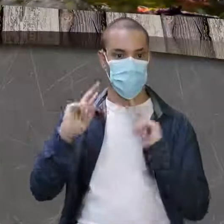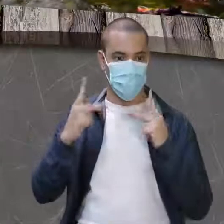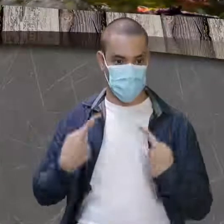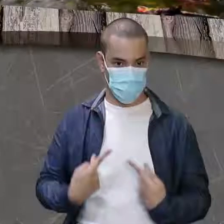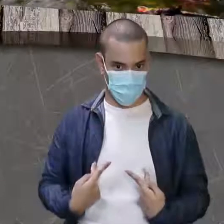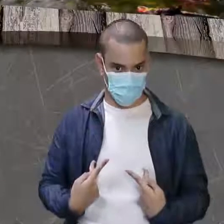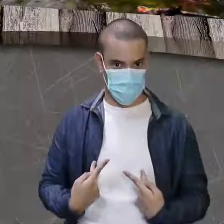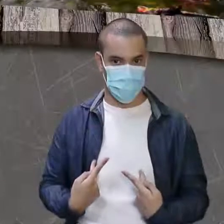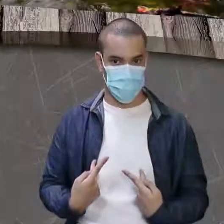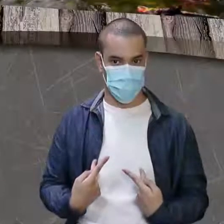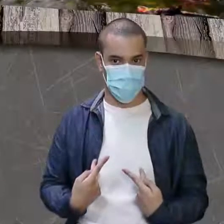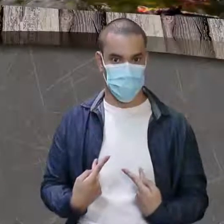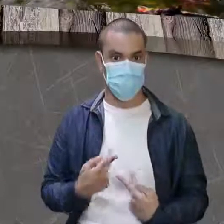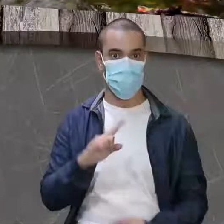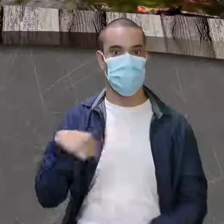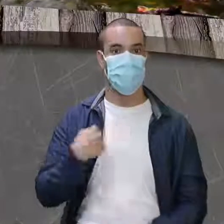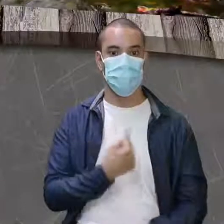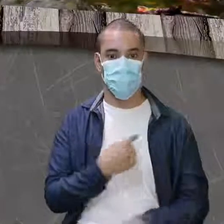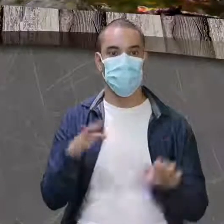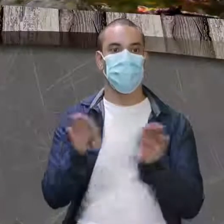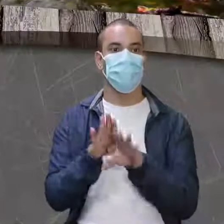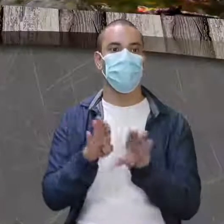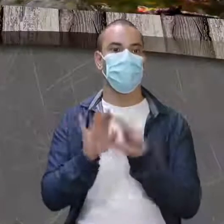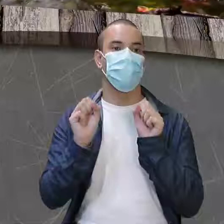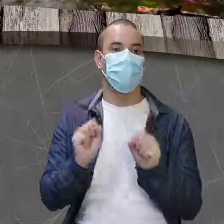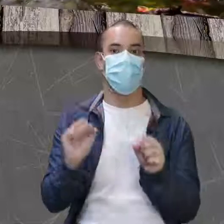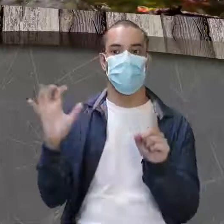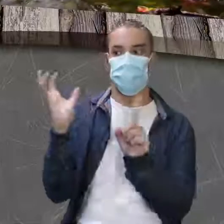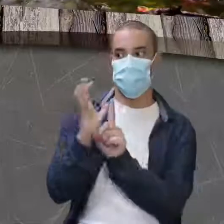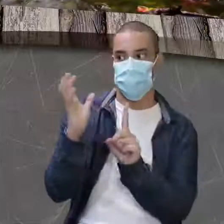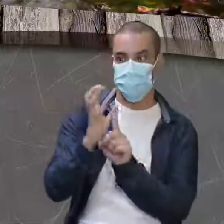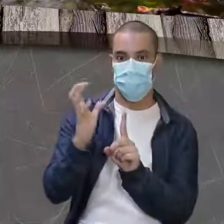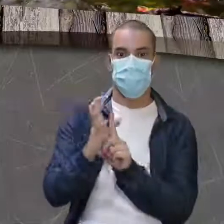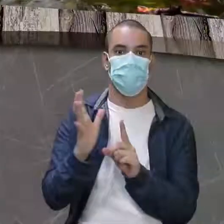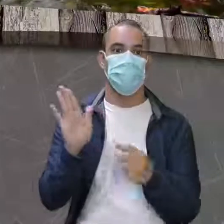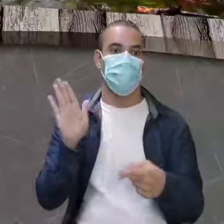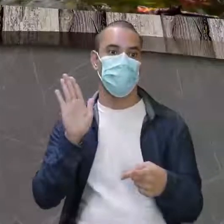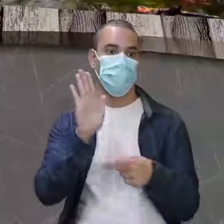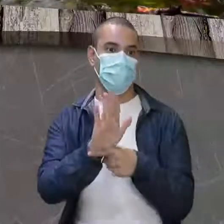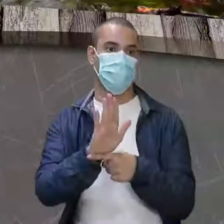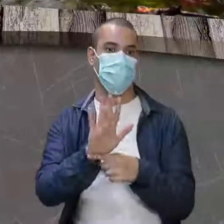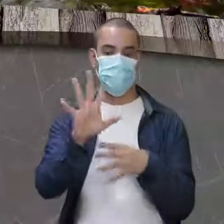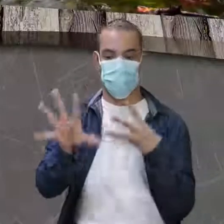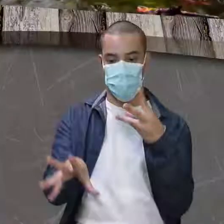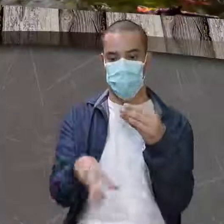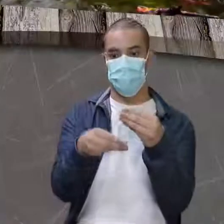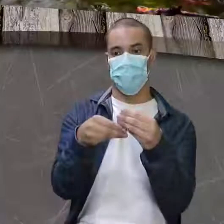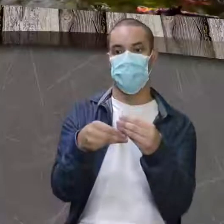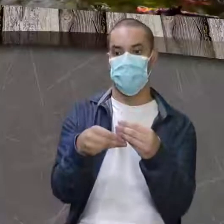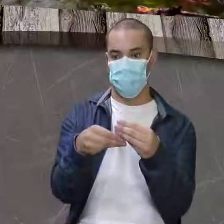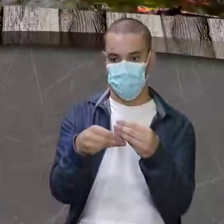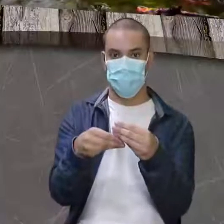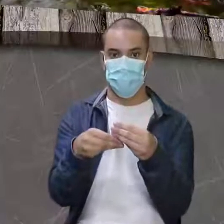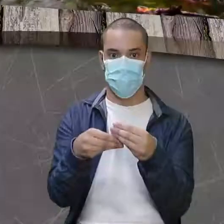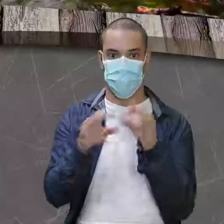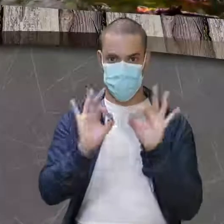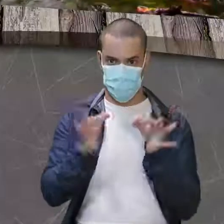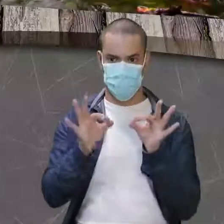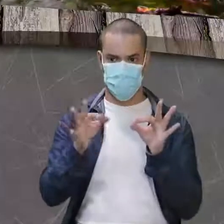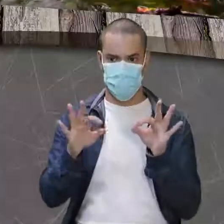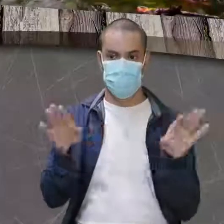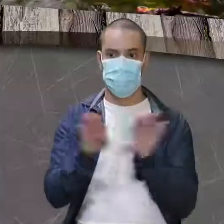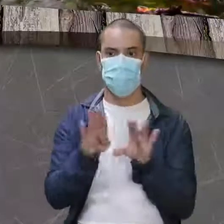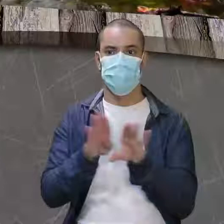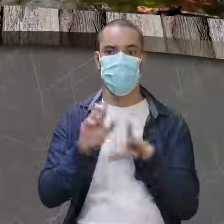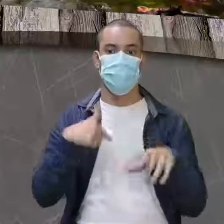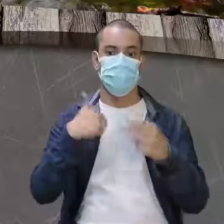humanos. Nós podemos interferir, nós podemos colaborar, nós podemos contribuir, tá? Tanto,